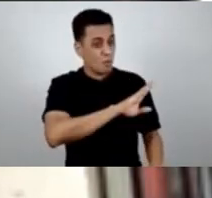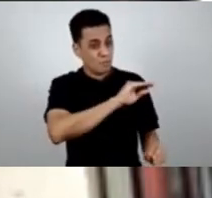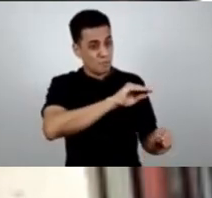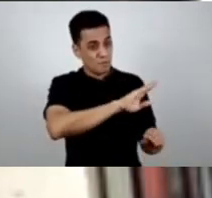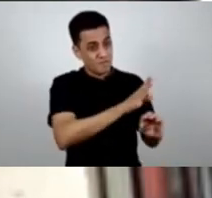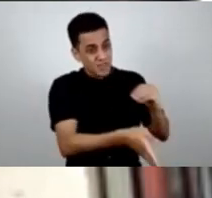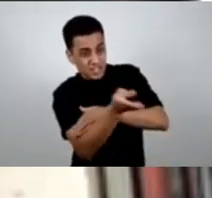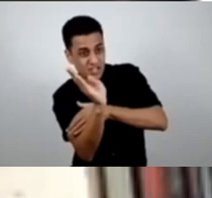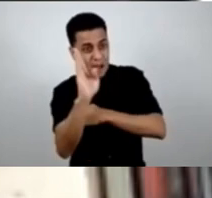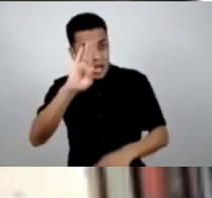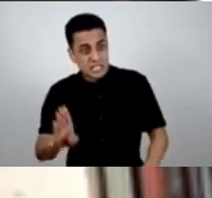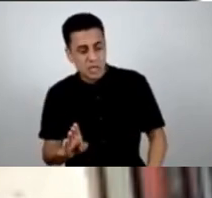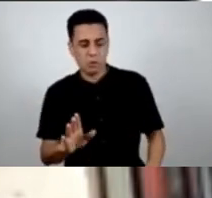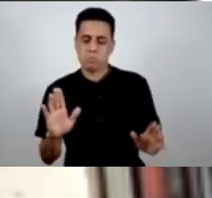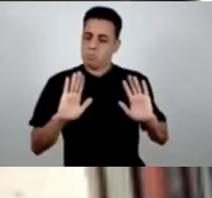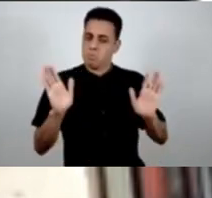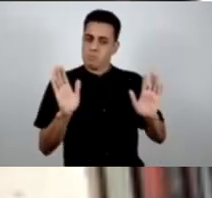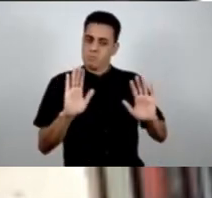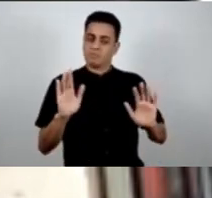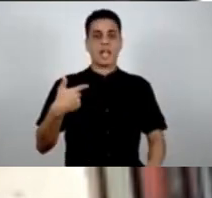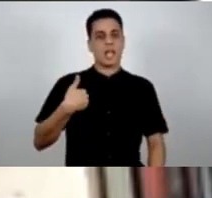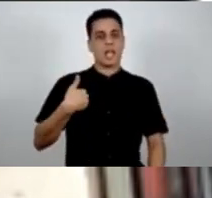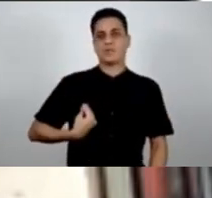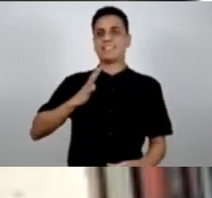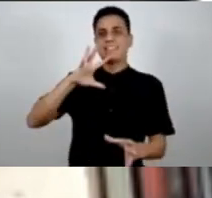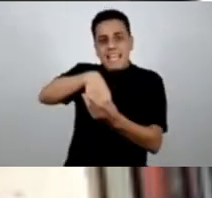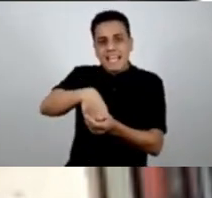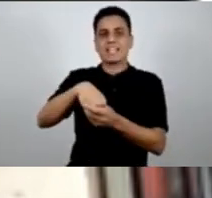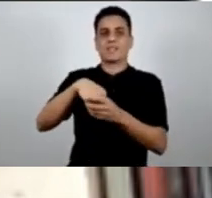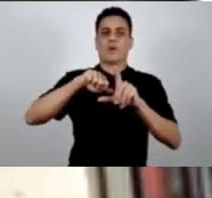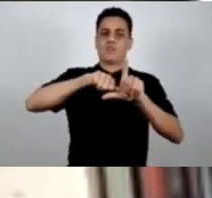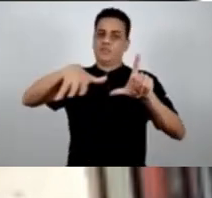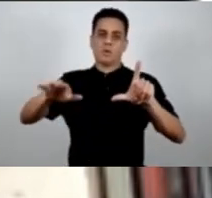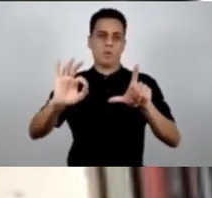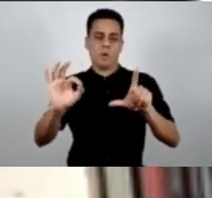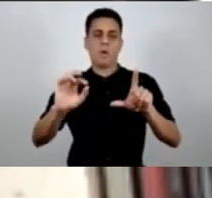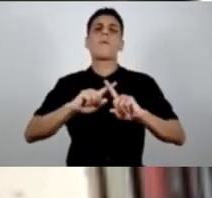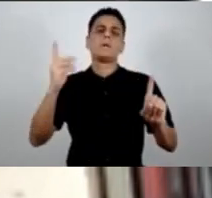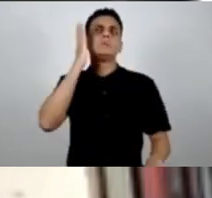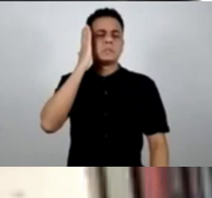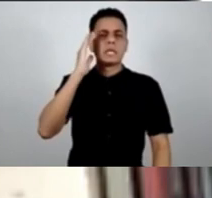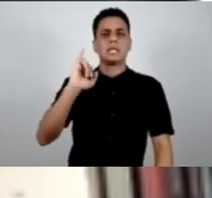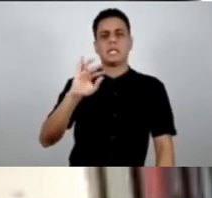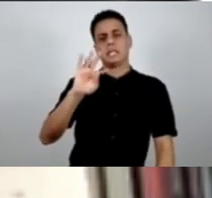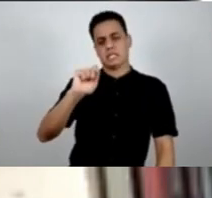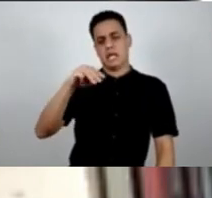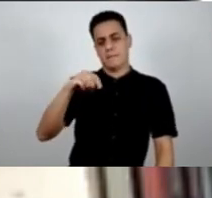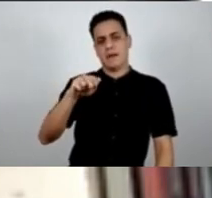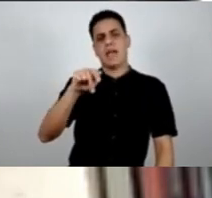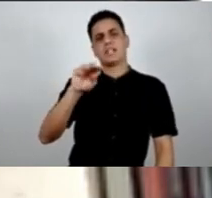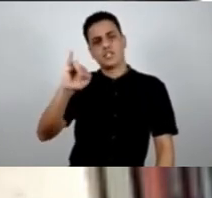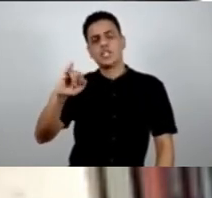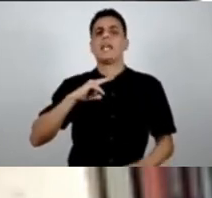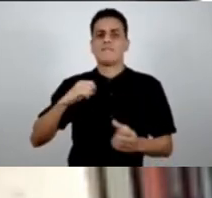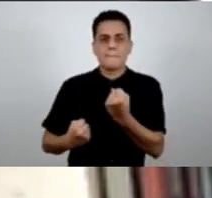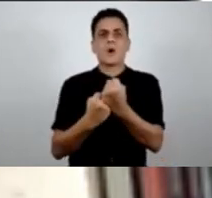do audiovisual para testemunhar, mas eu sei que o Itamaraty teve sim um programa ativo de difusão de cineastas brasileiros,